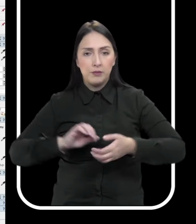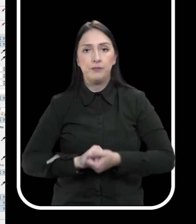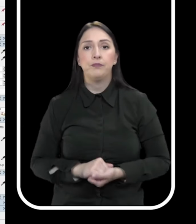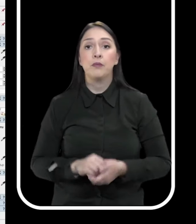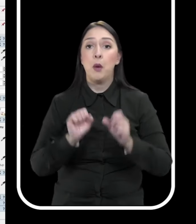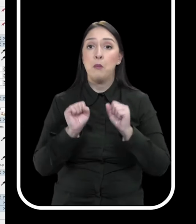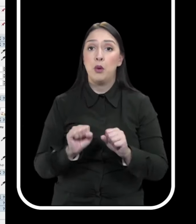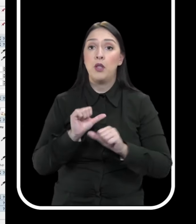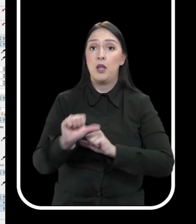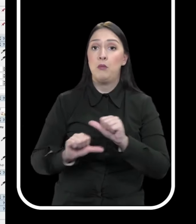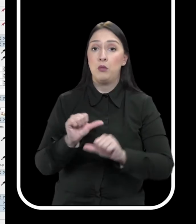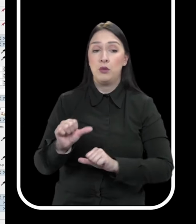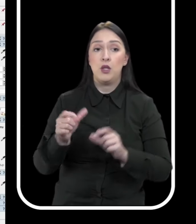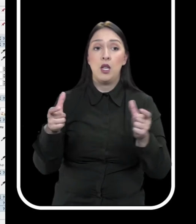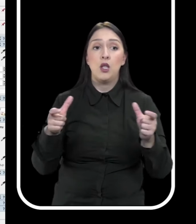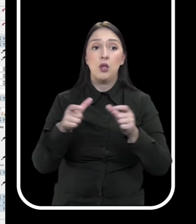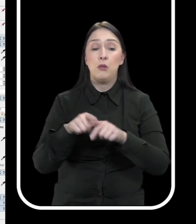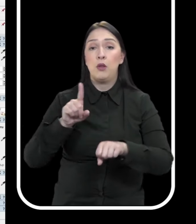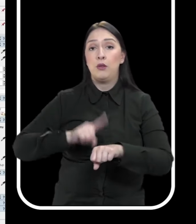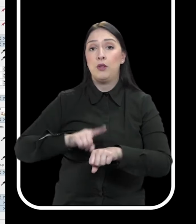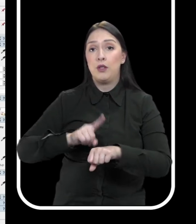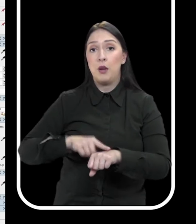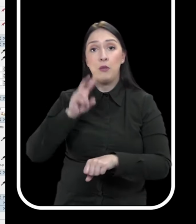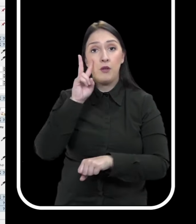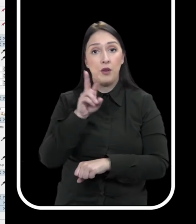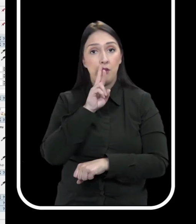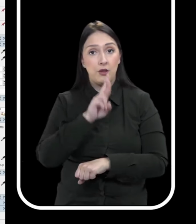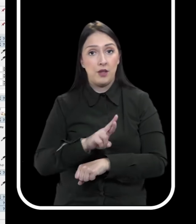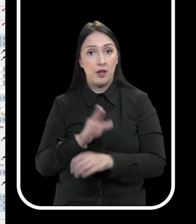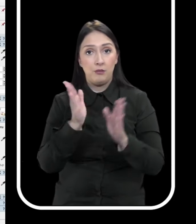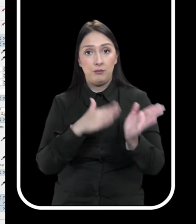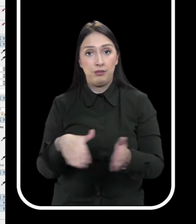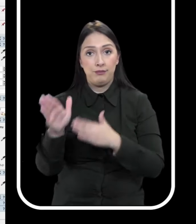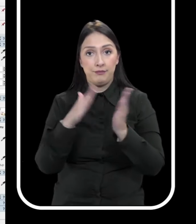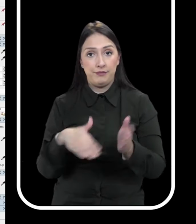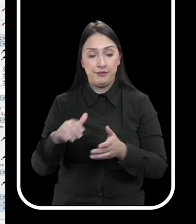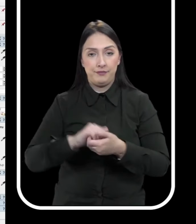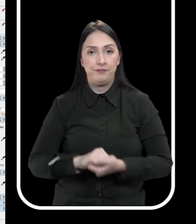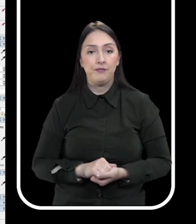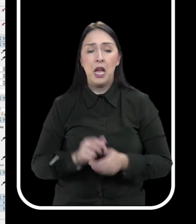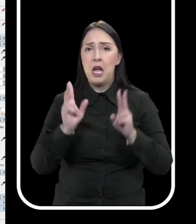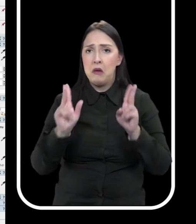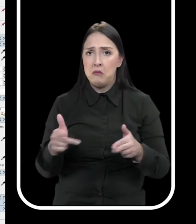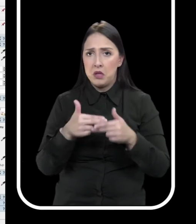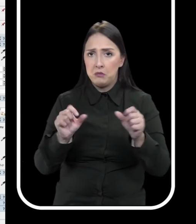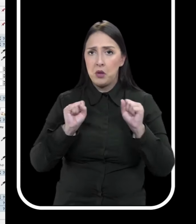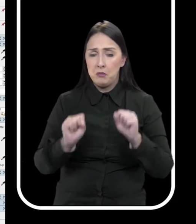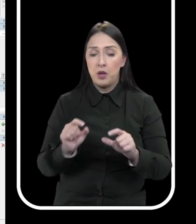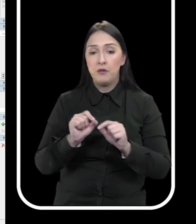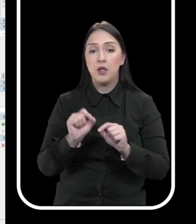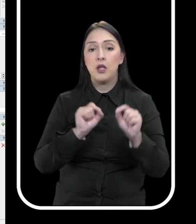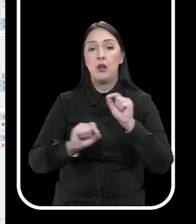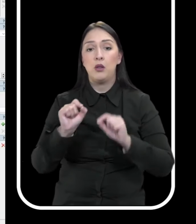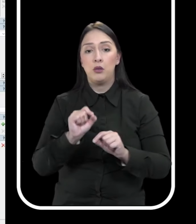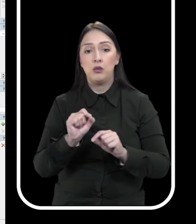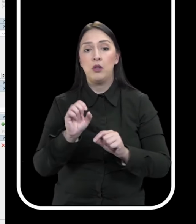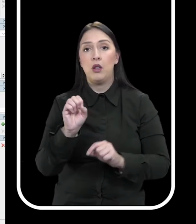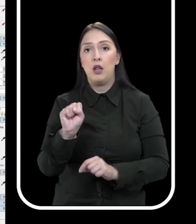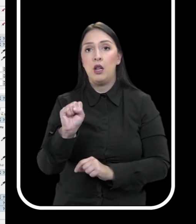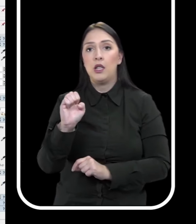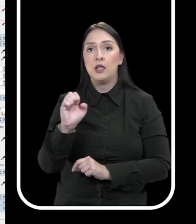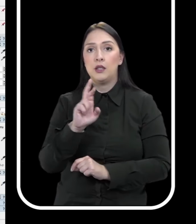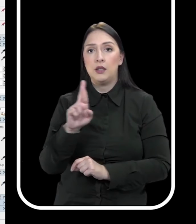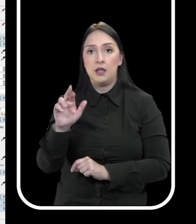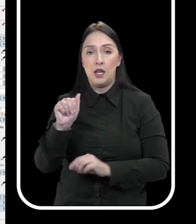desvio padrão. Eu poderia alterar isso, diminuir esse tempo, para ver o resultado no processo. A mesma coisa eu poderia fazer com